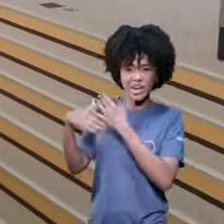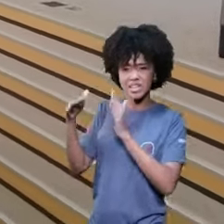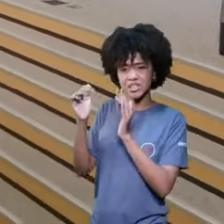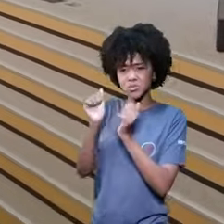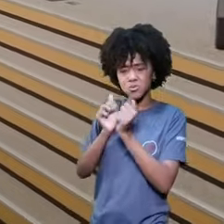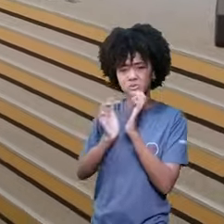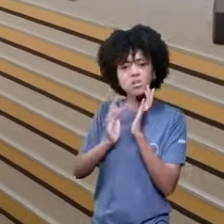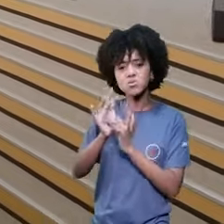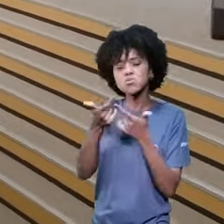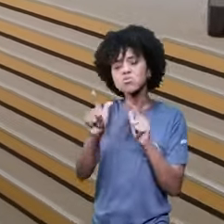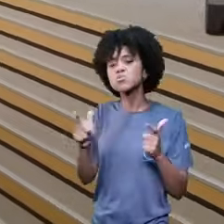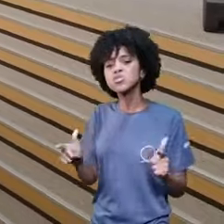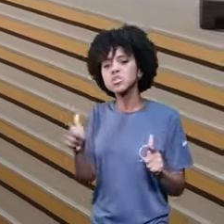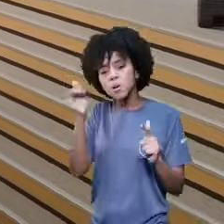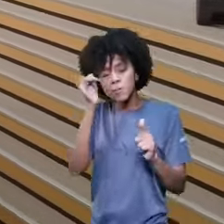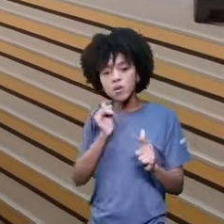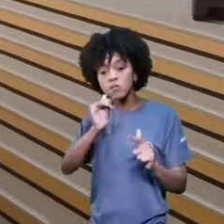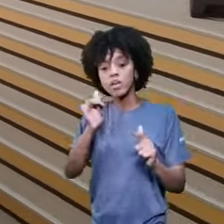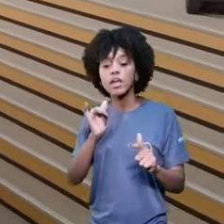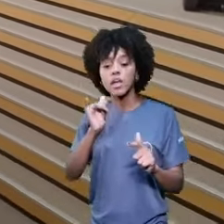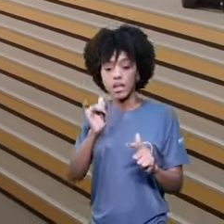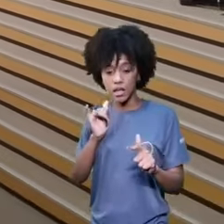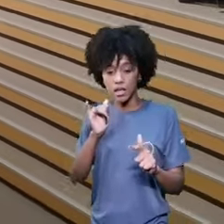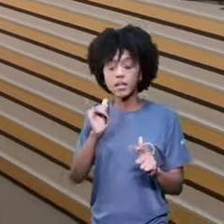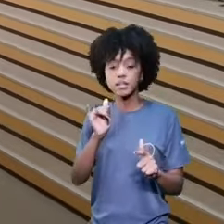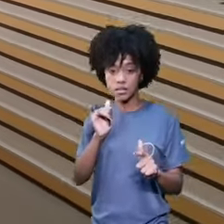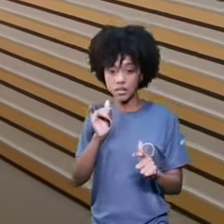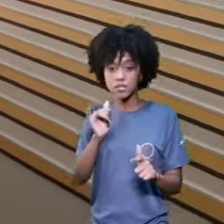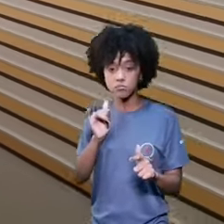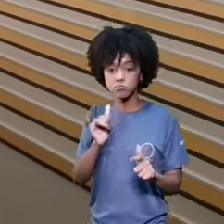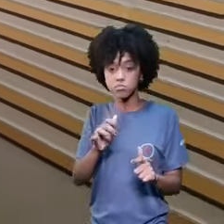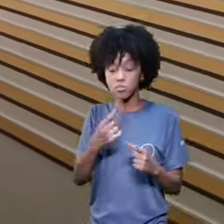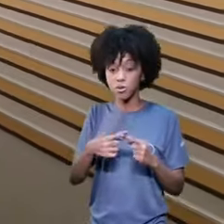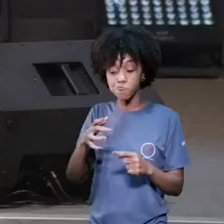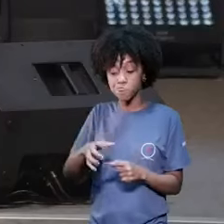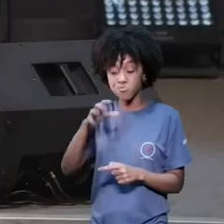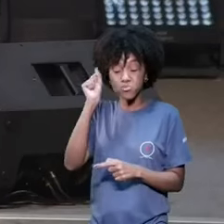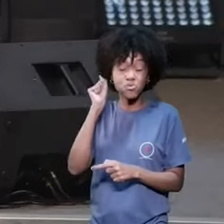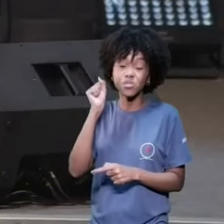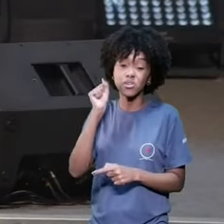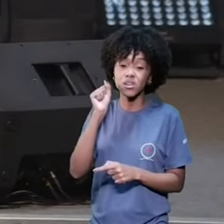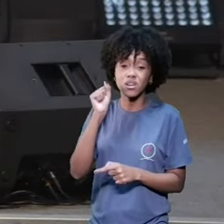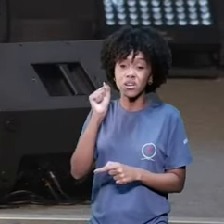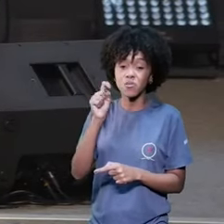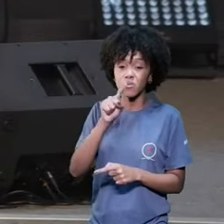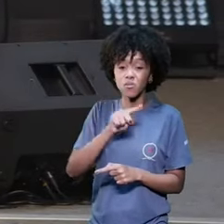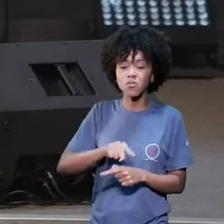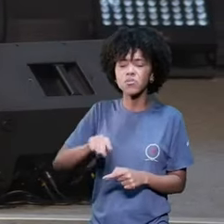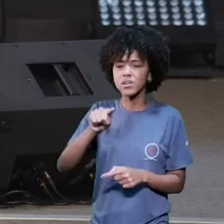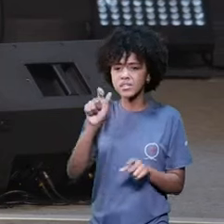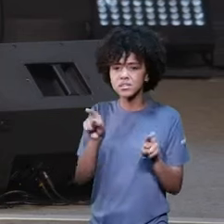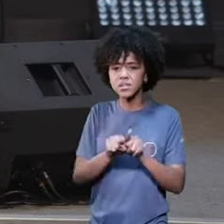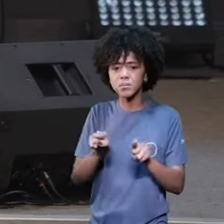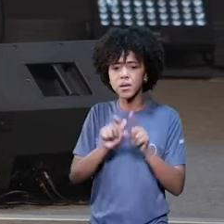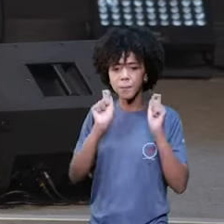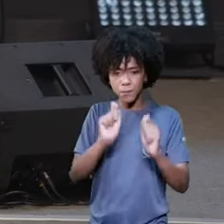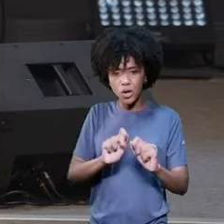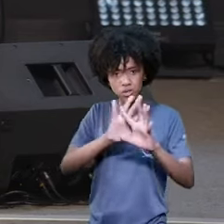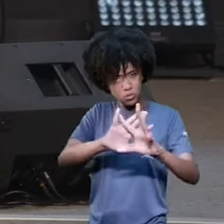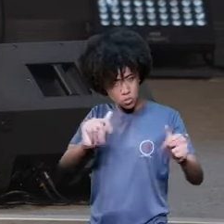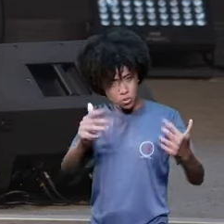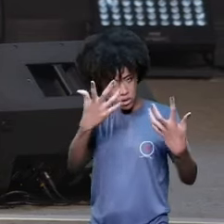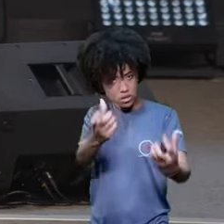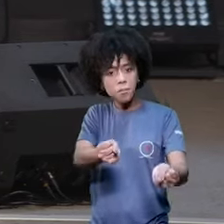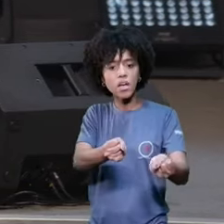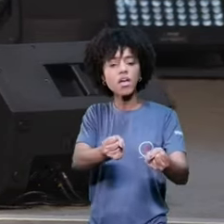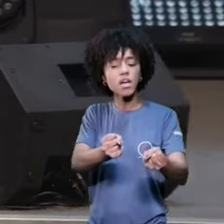não tinha um profeta, liberou uma palavra porque ouviu falar no nome dele, recebeu. O que você não pode receber hoje aqui nesse ambiente profético, pelo amor